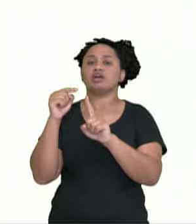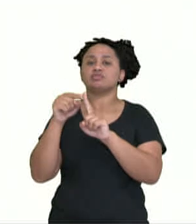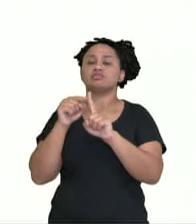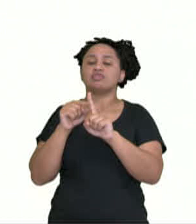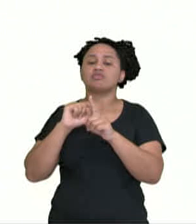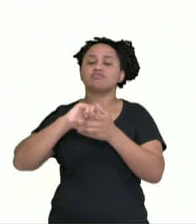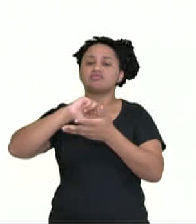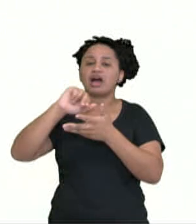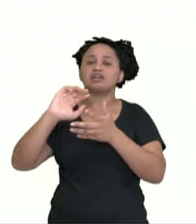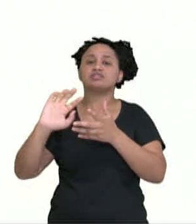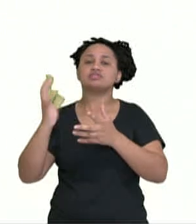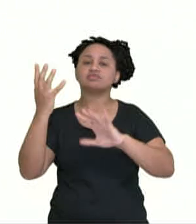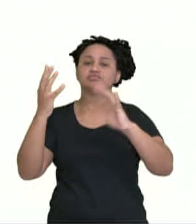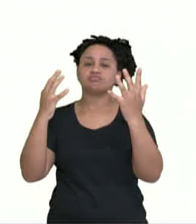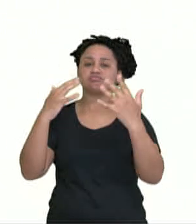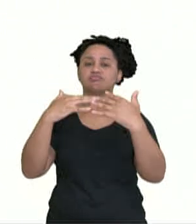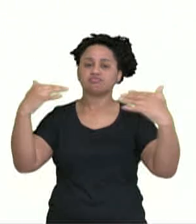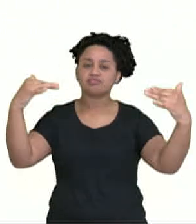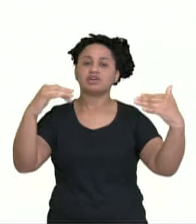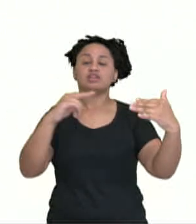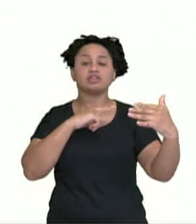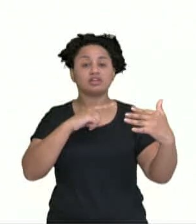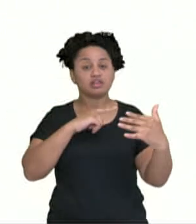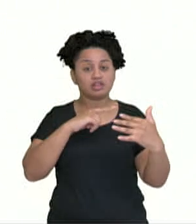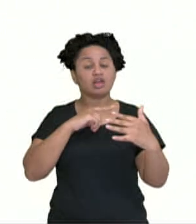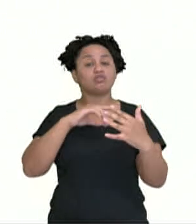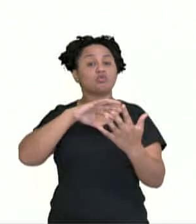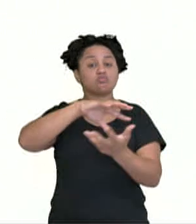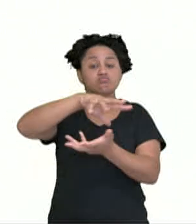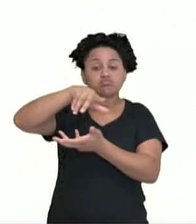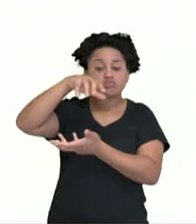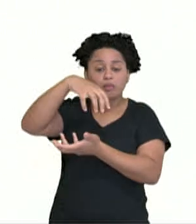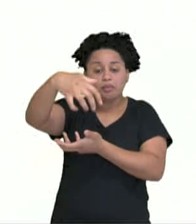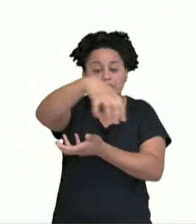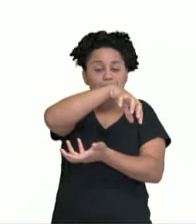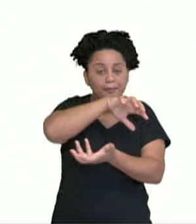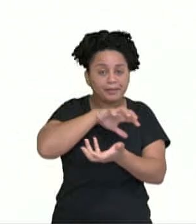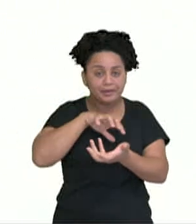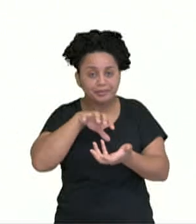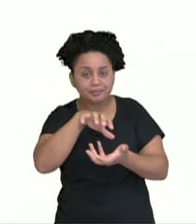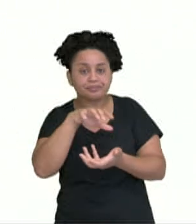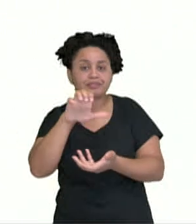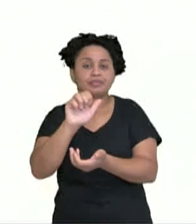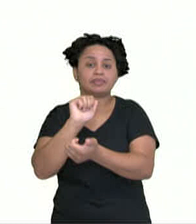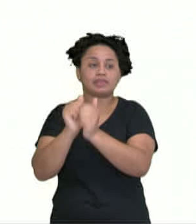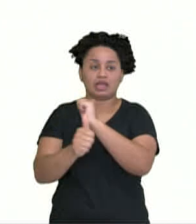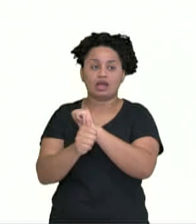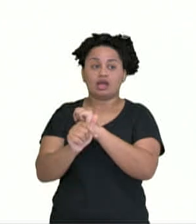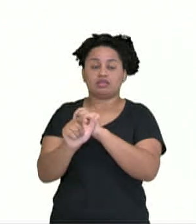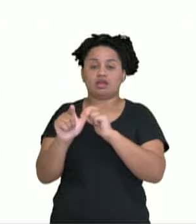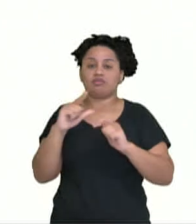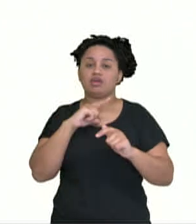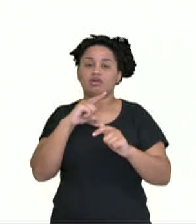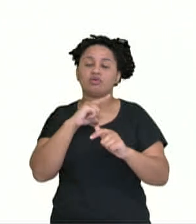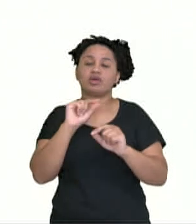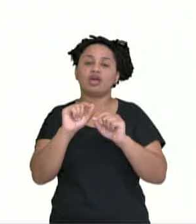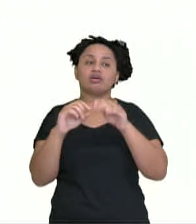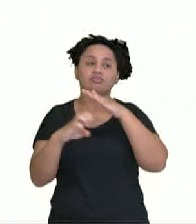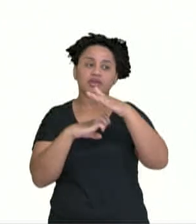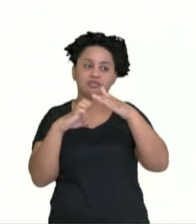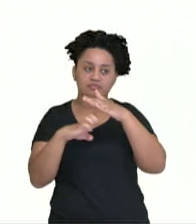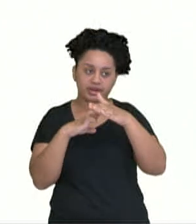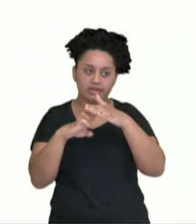eventos internacionais de esportes, organizado anualmente pela empresa coreana